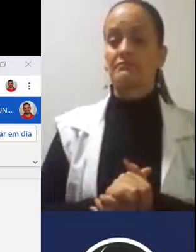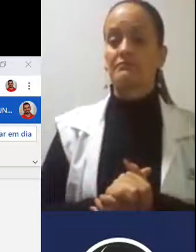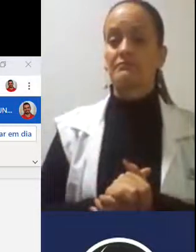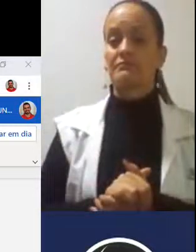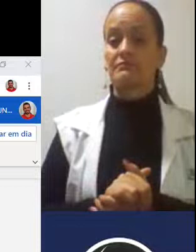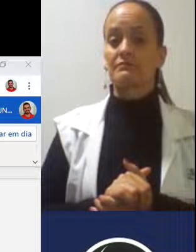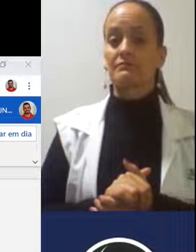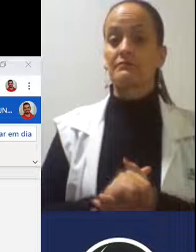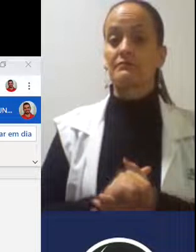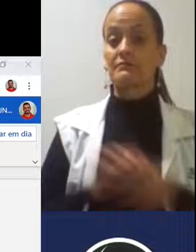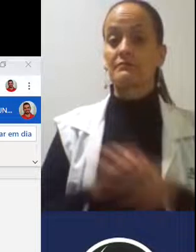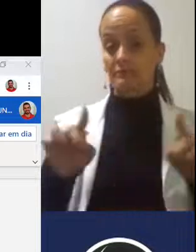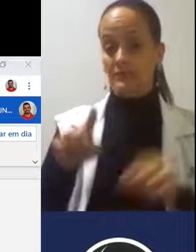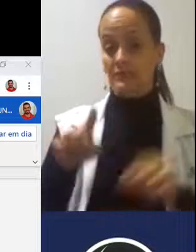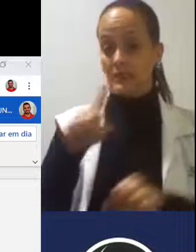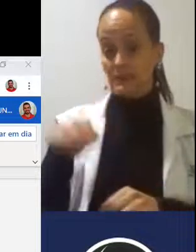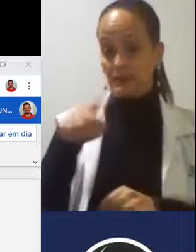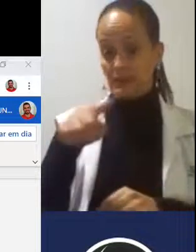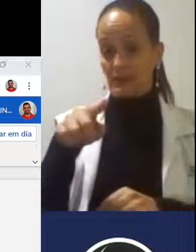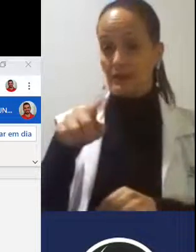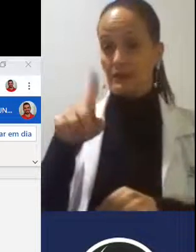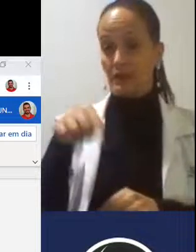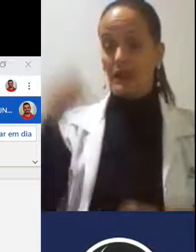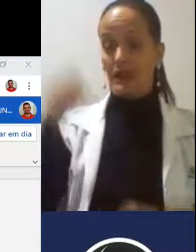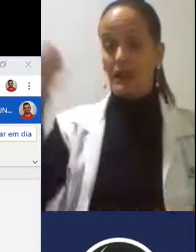ligadas em série, no caso, vai ser igual a quanto?